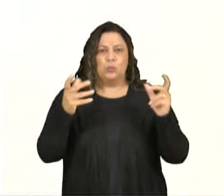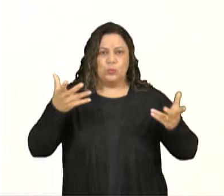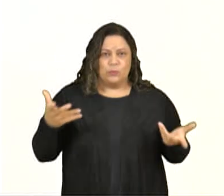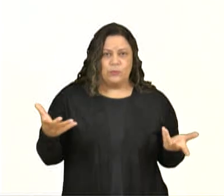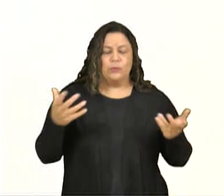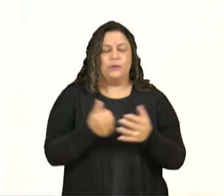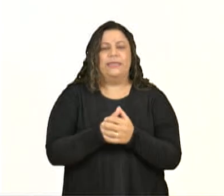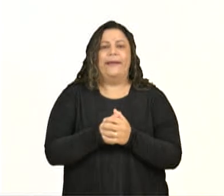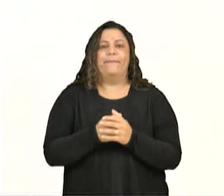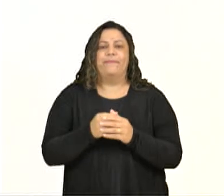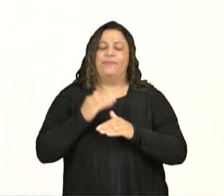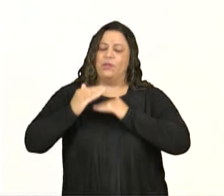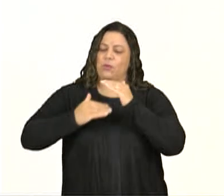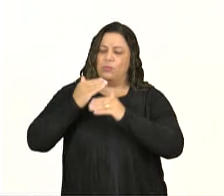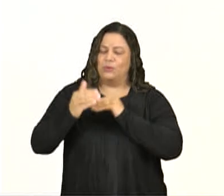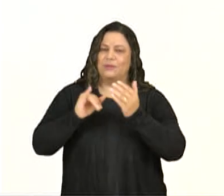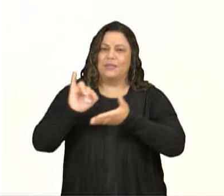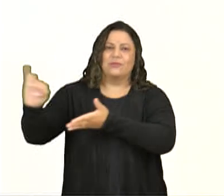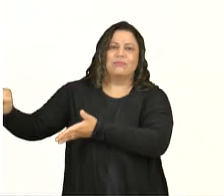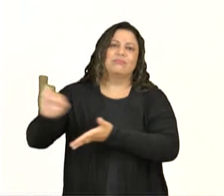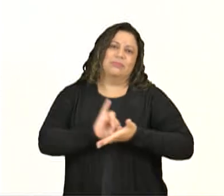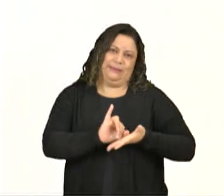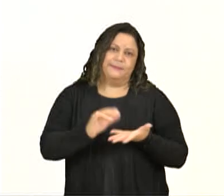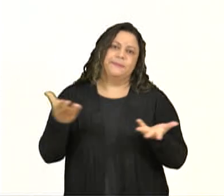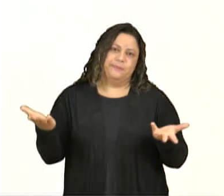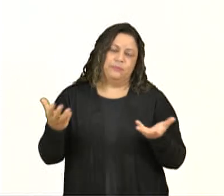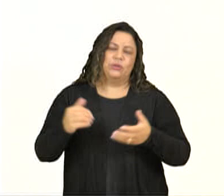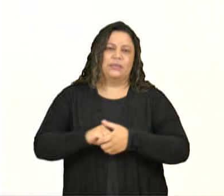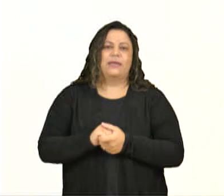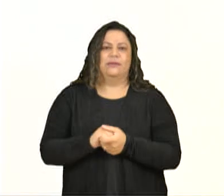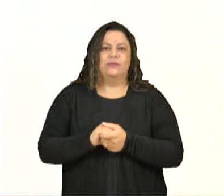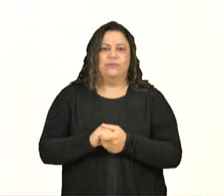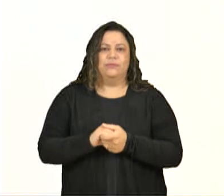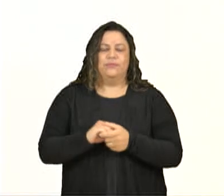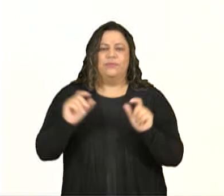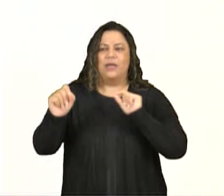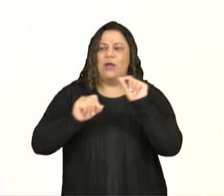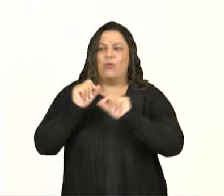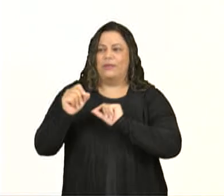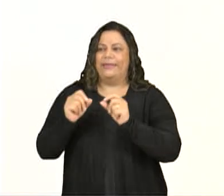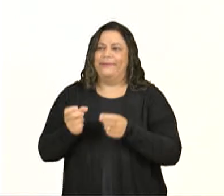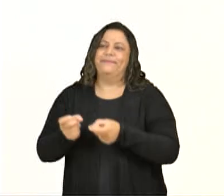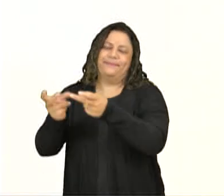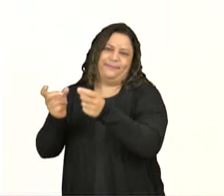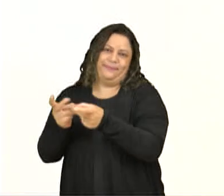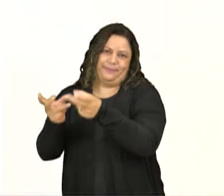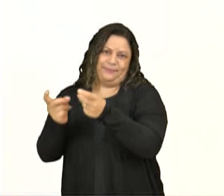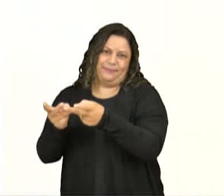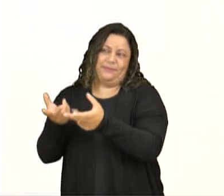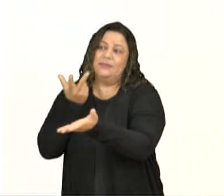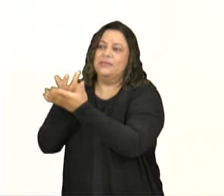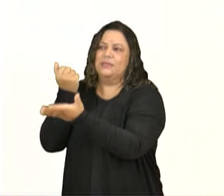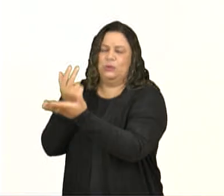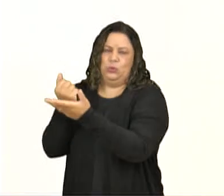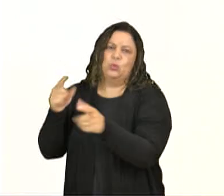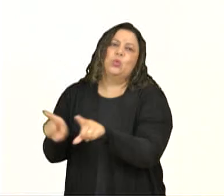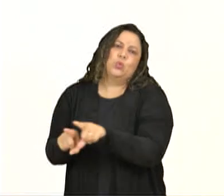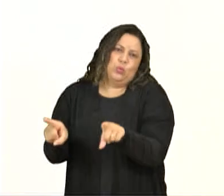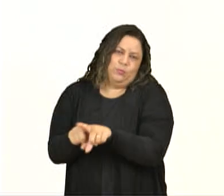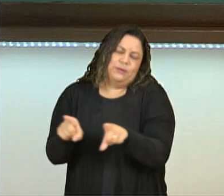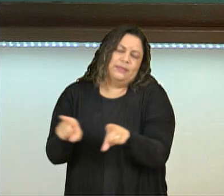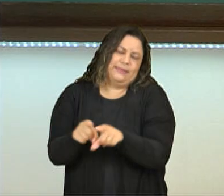é o processo de importação, exportação, venda e importação, compra. Nesse processo, lógico que temos uma